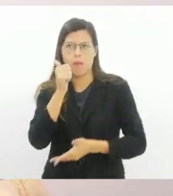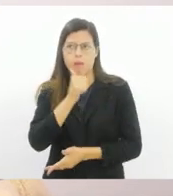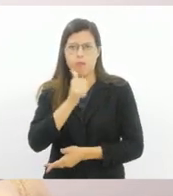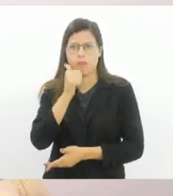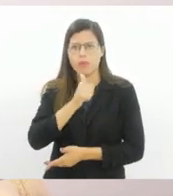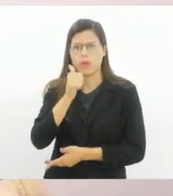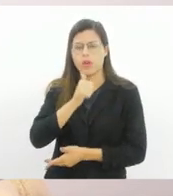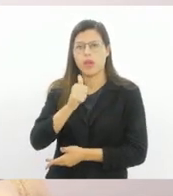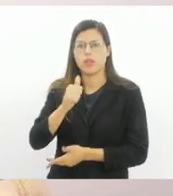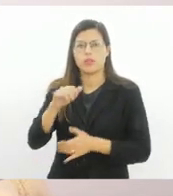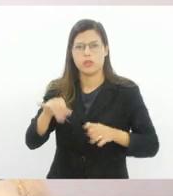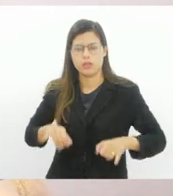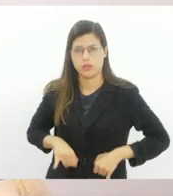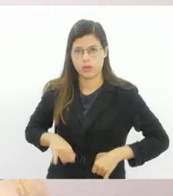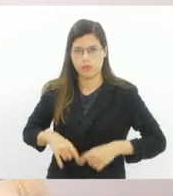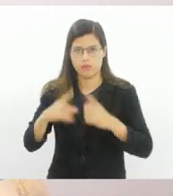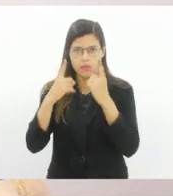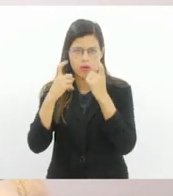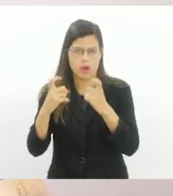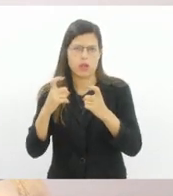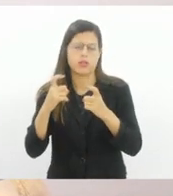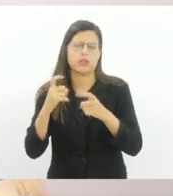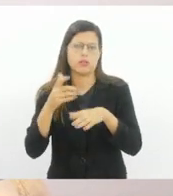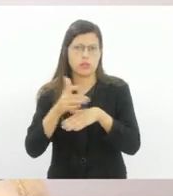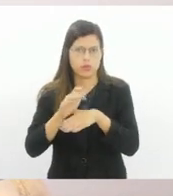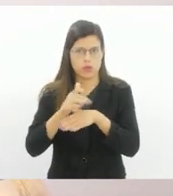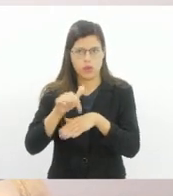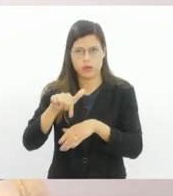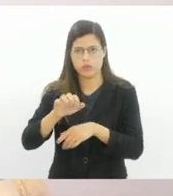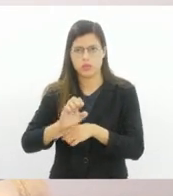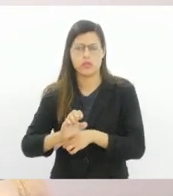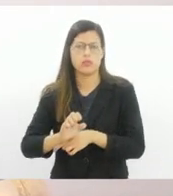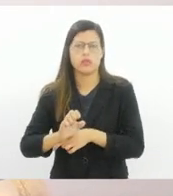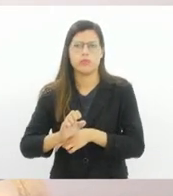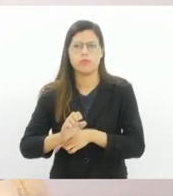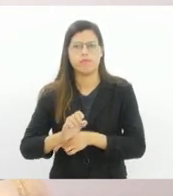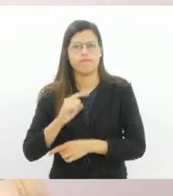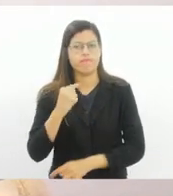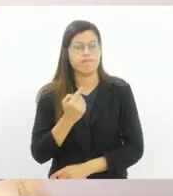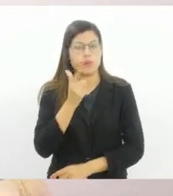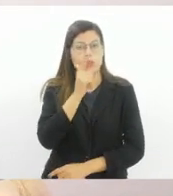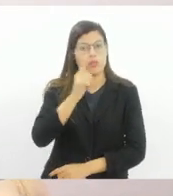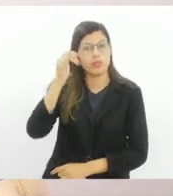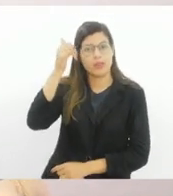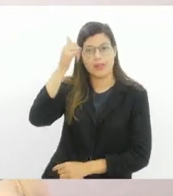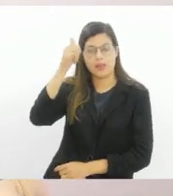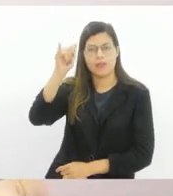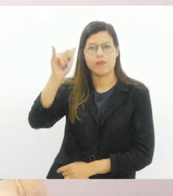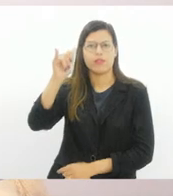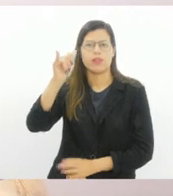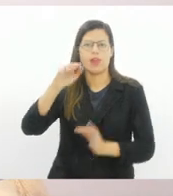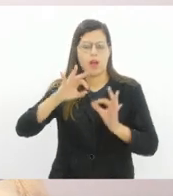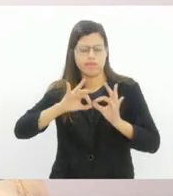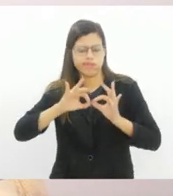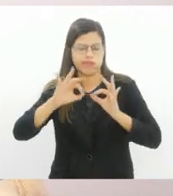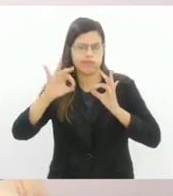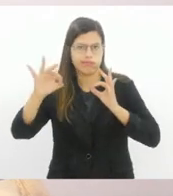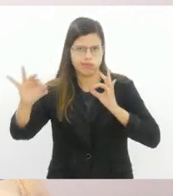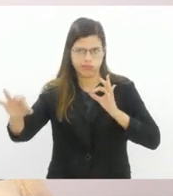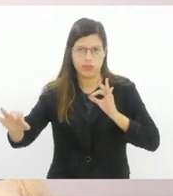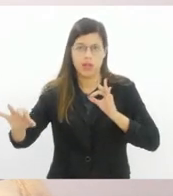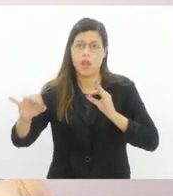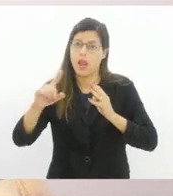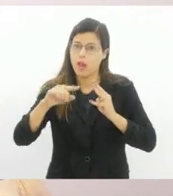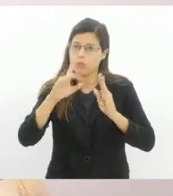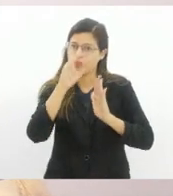situação de violência sexual no nosso estado. Para que a gente evite os longos deslocamentos para acesso a um direito